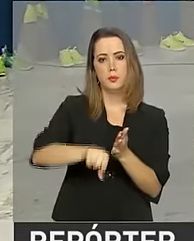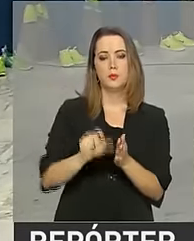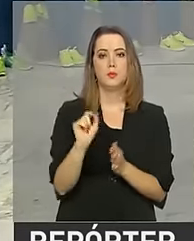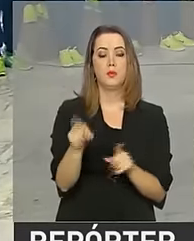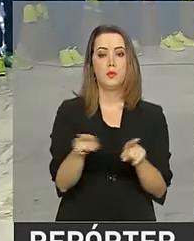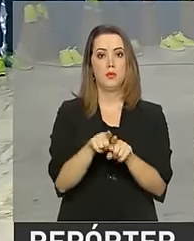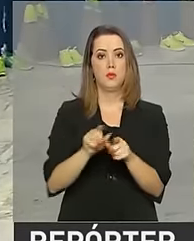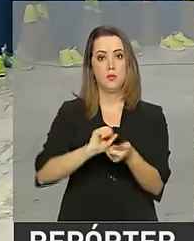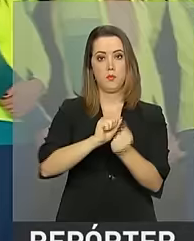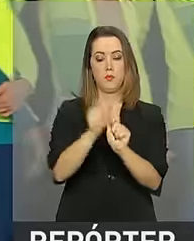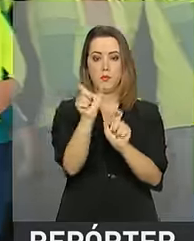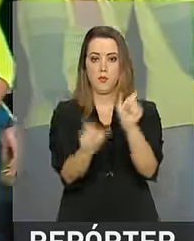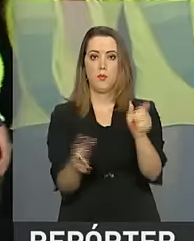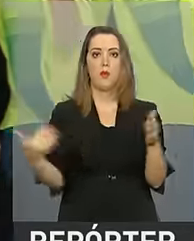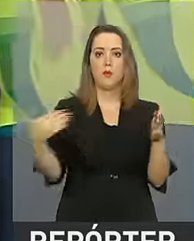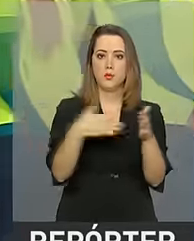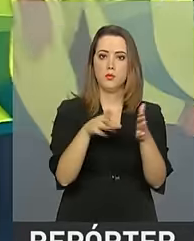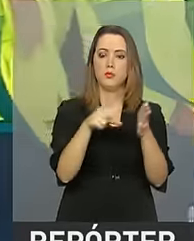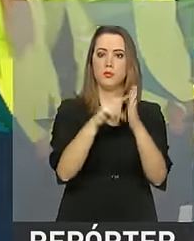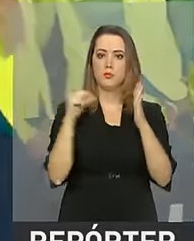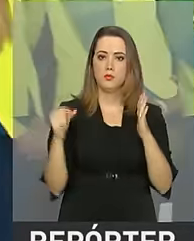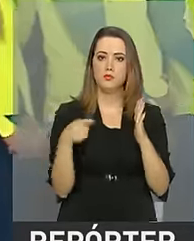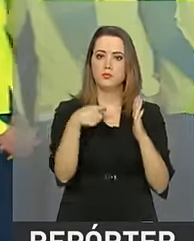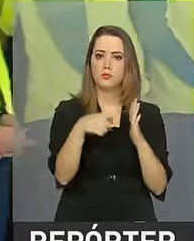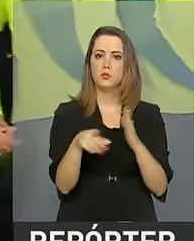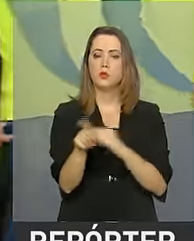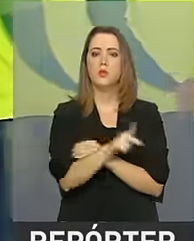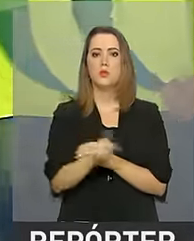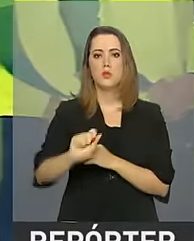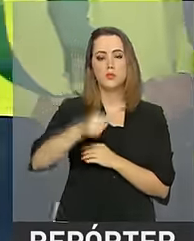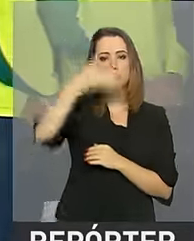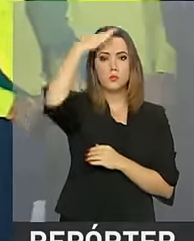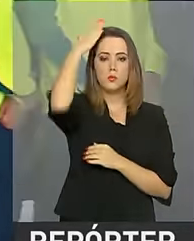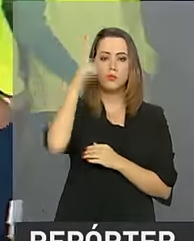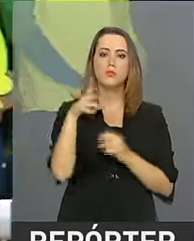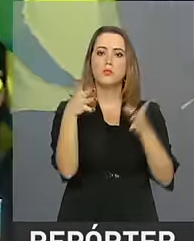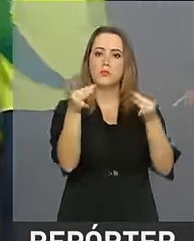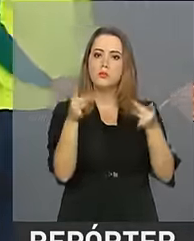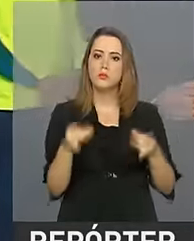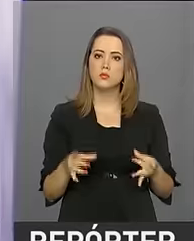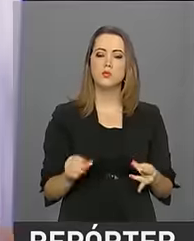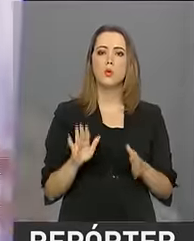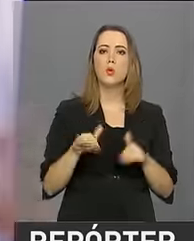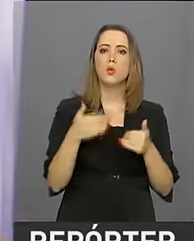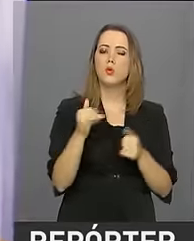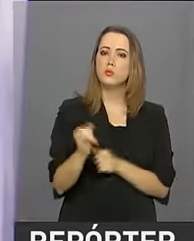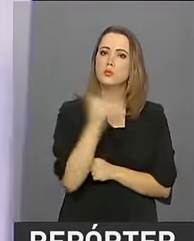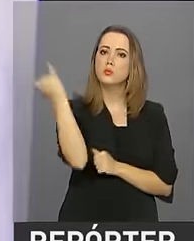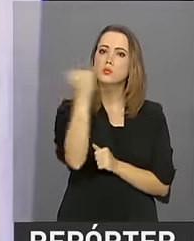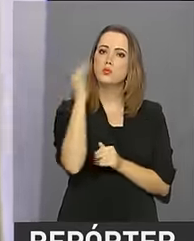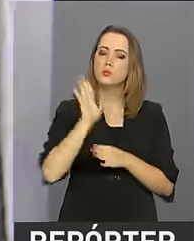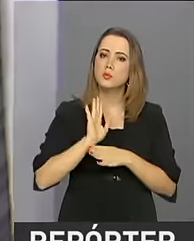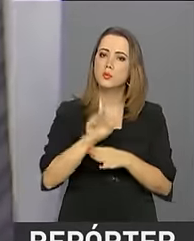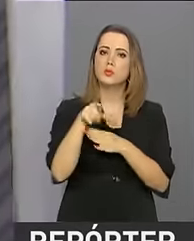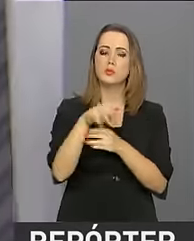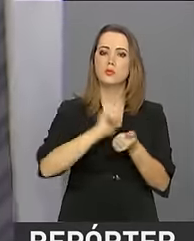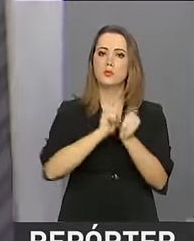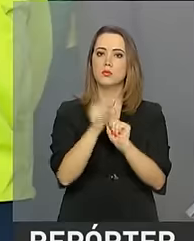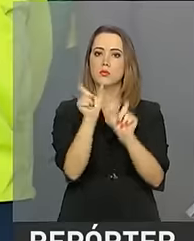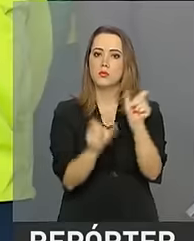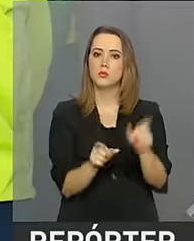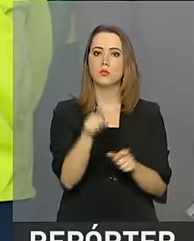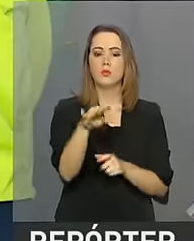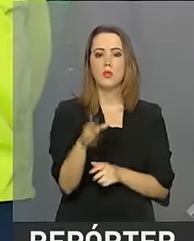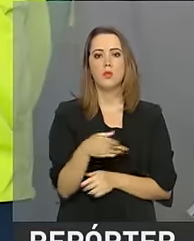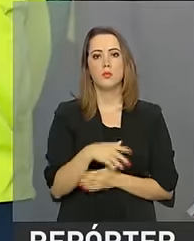foram recebidos no Palácio do Planalto. Temer destacou a importância dos programas de incentivo ao esporte e falou sobre o sucesso dos